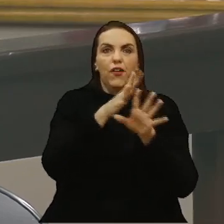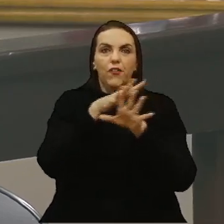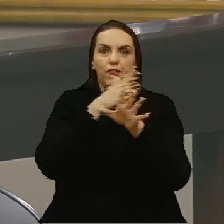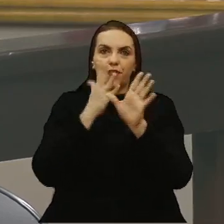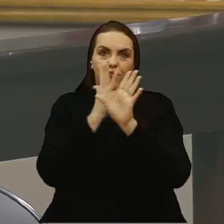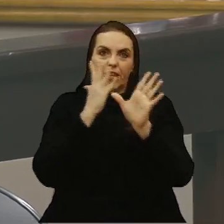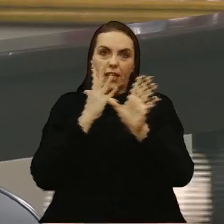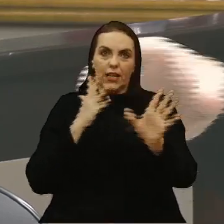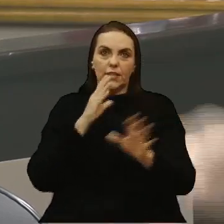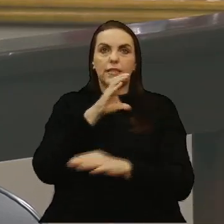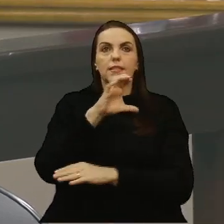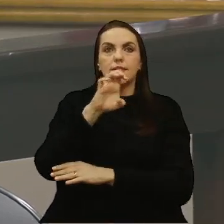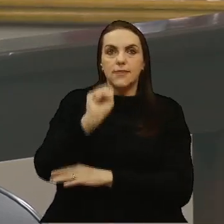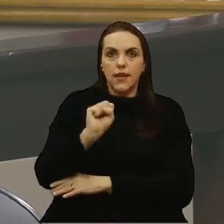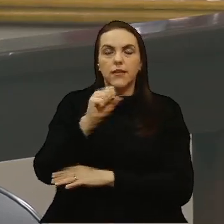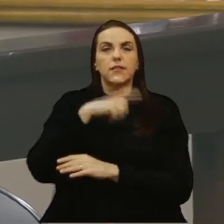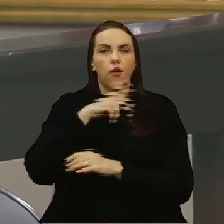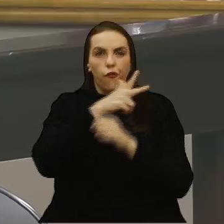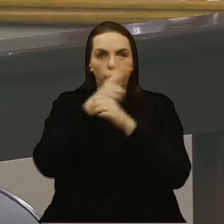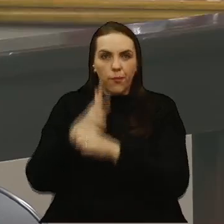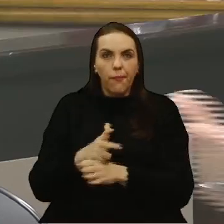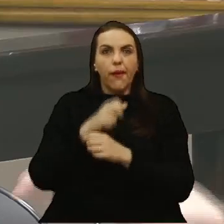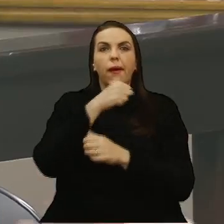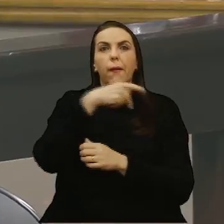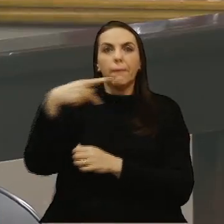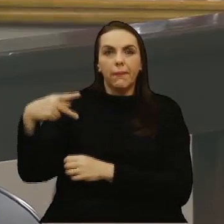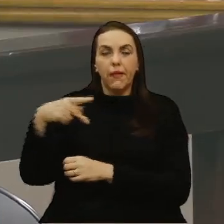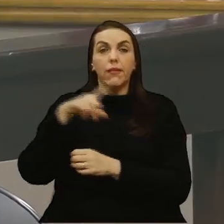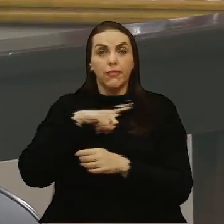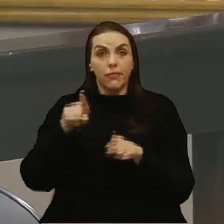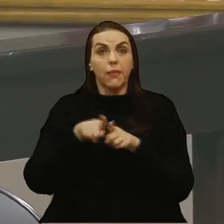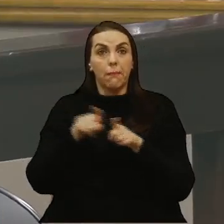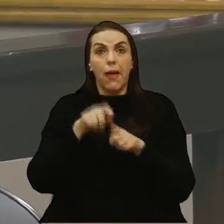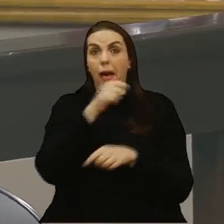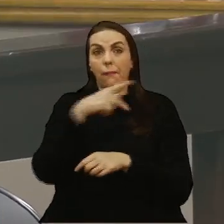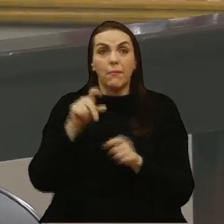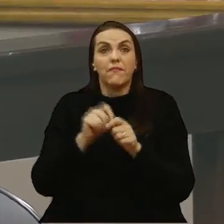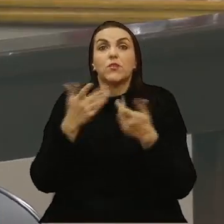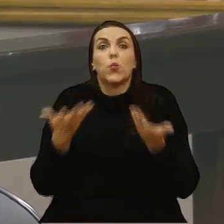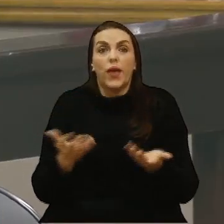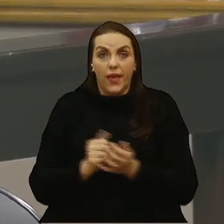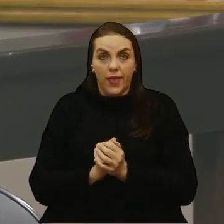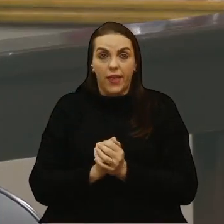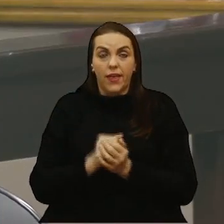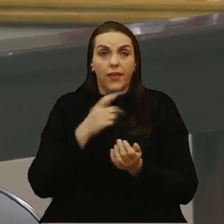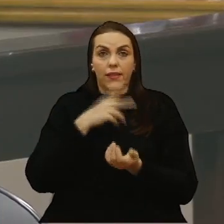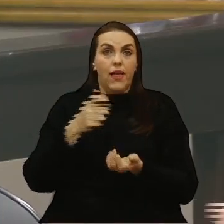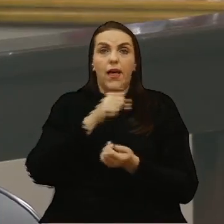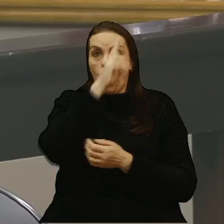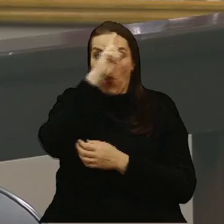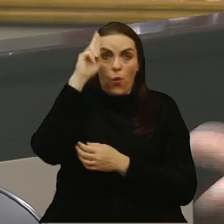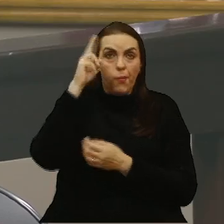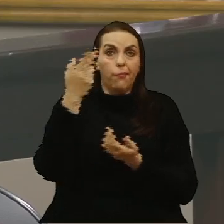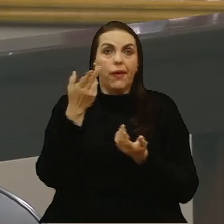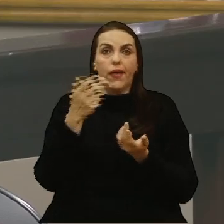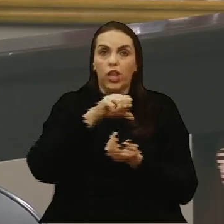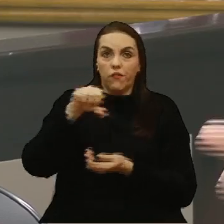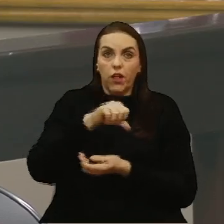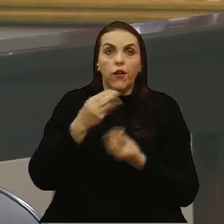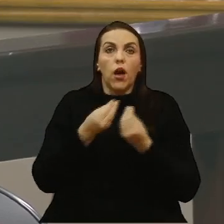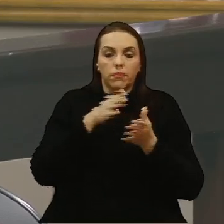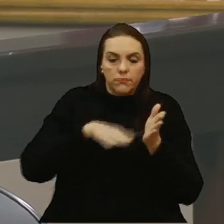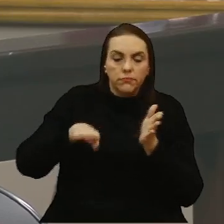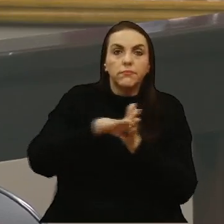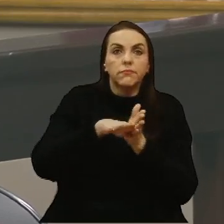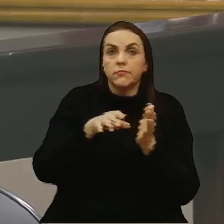filmei o pessoal largando idoso, filmei os aplicativos aqui. E quer que o aplicativo faça o quê? Que largue a pessoa aonde? Não tem, a pessoa quer ficar ali,